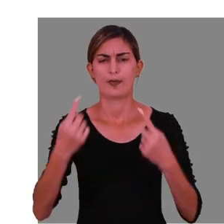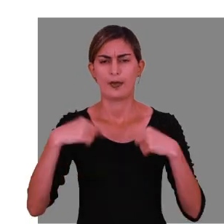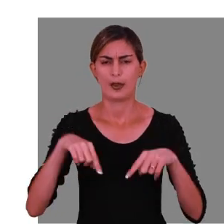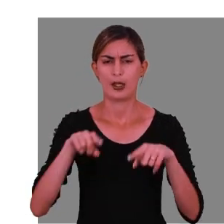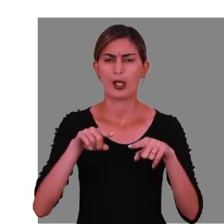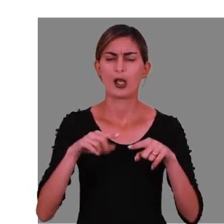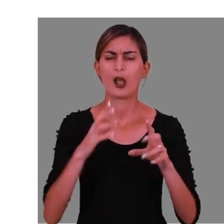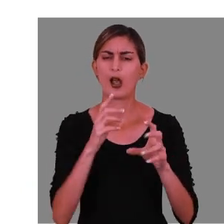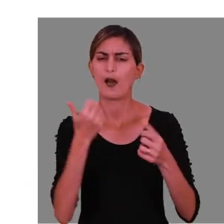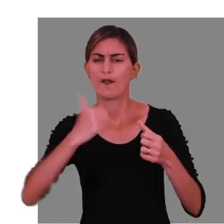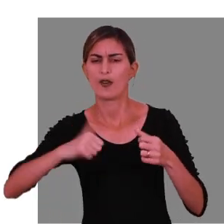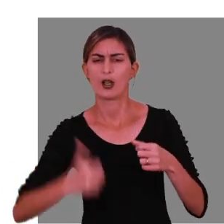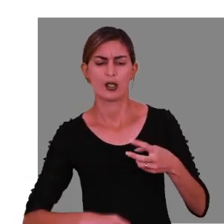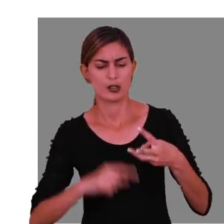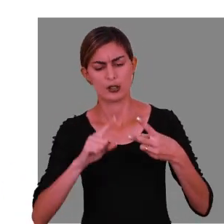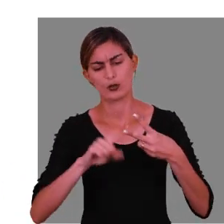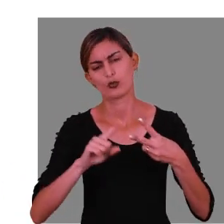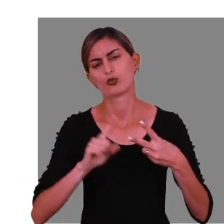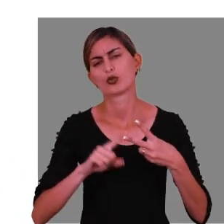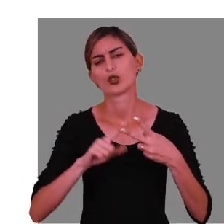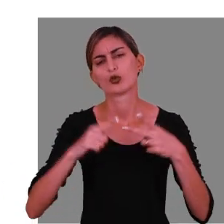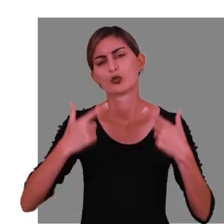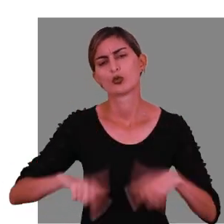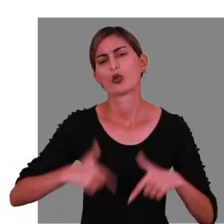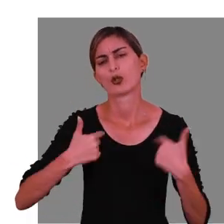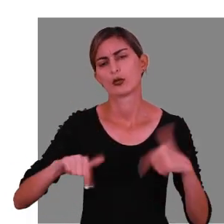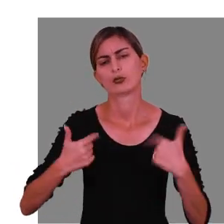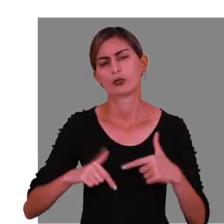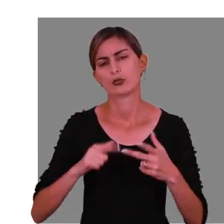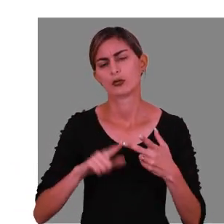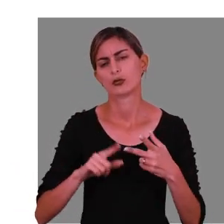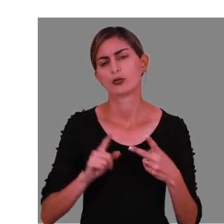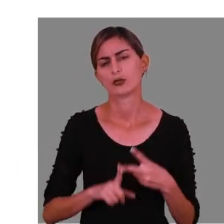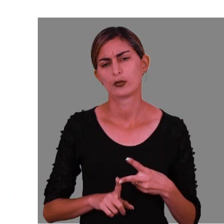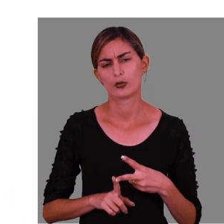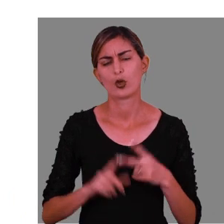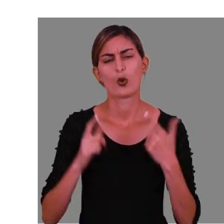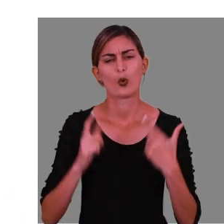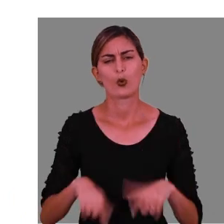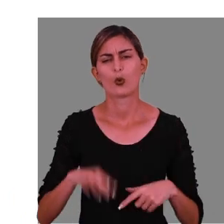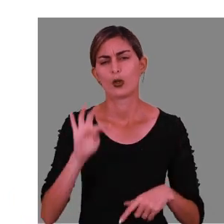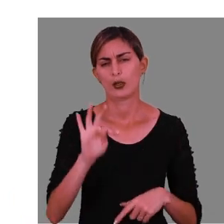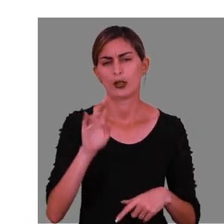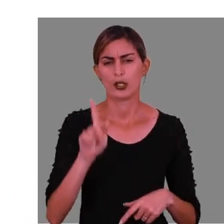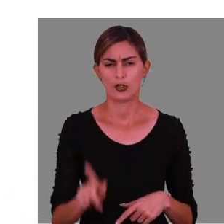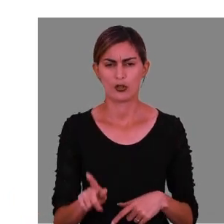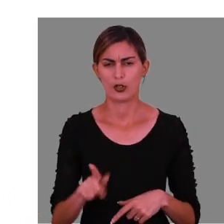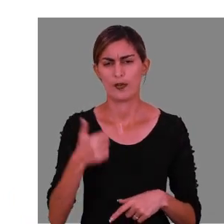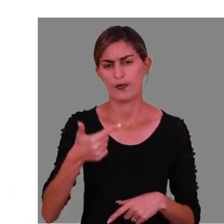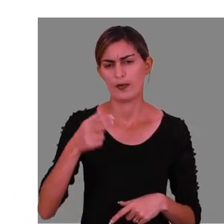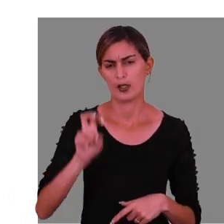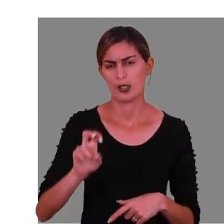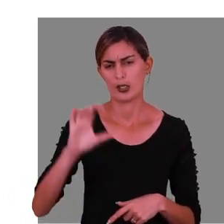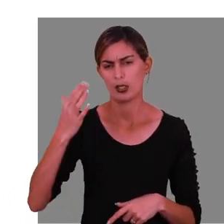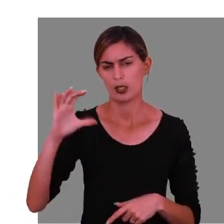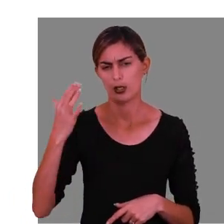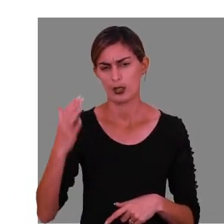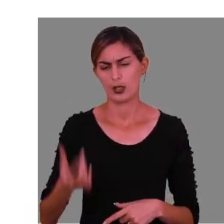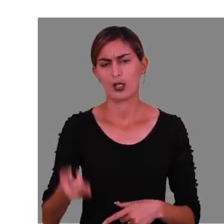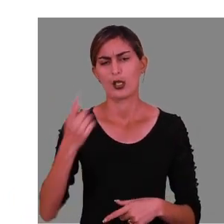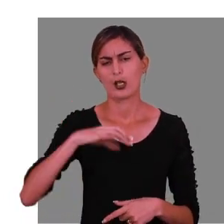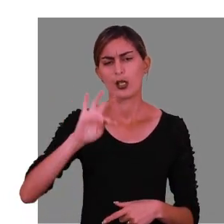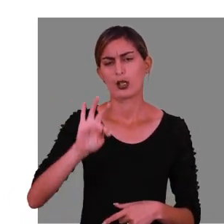daí dados para avaliação do segundo local, do segundo ponto de avaliação, onde TG foi de 25